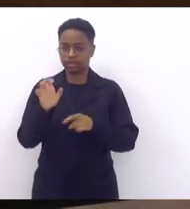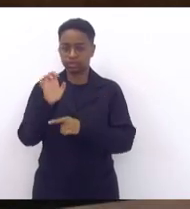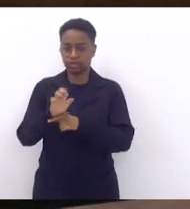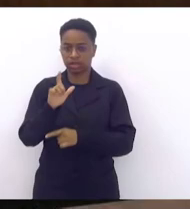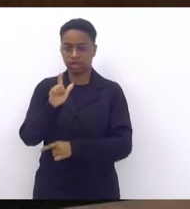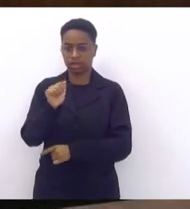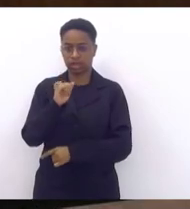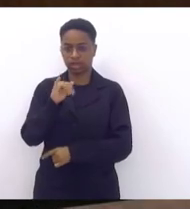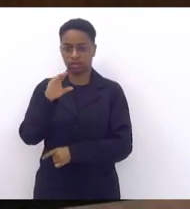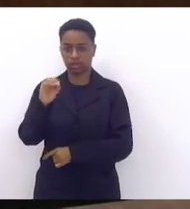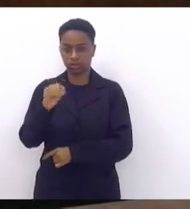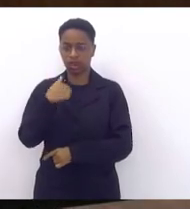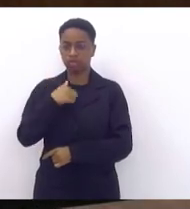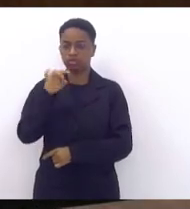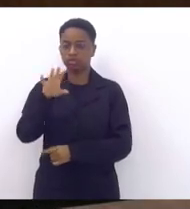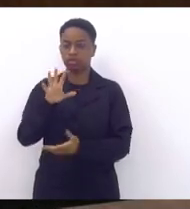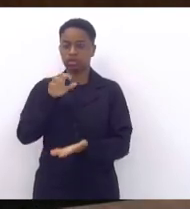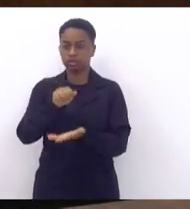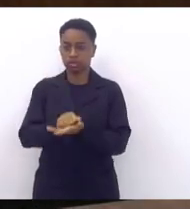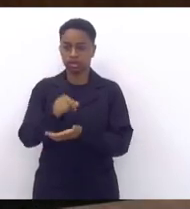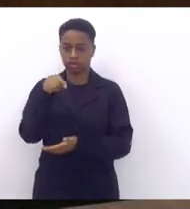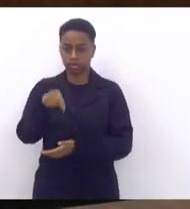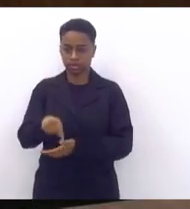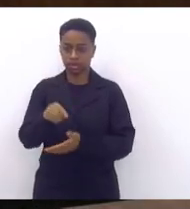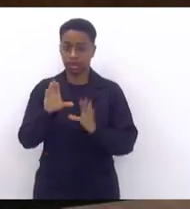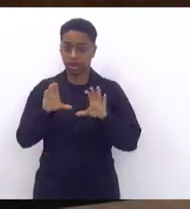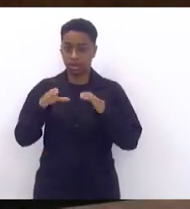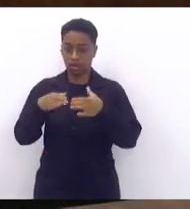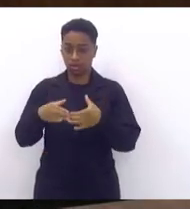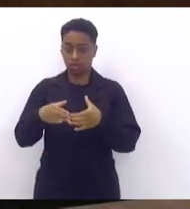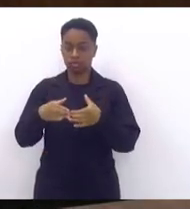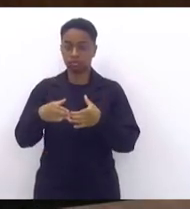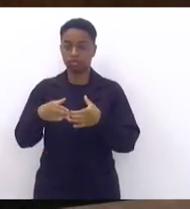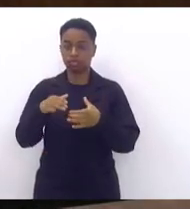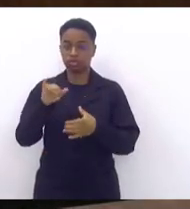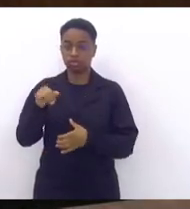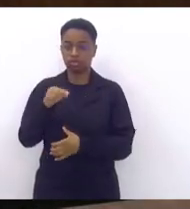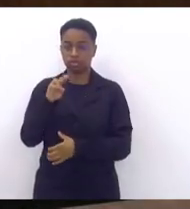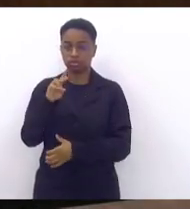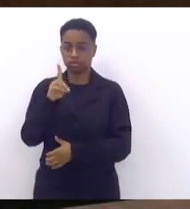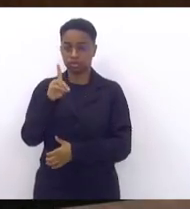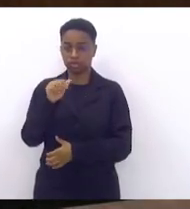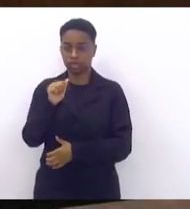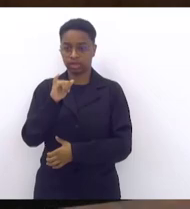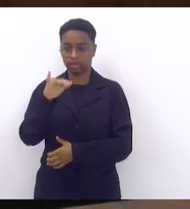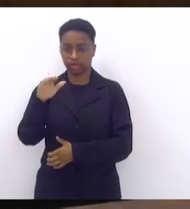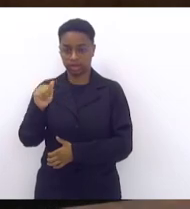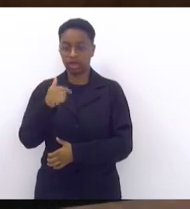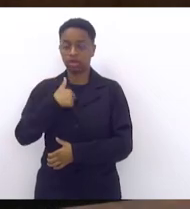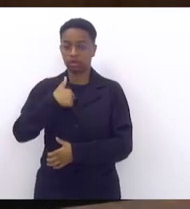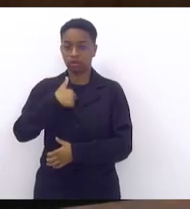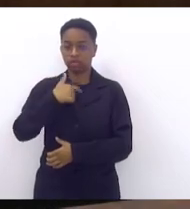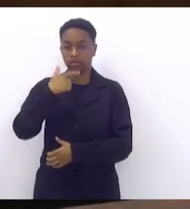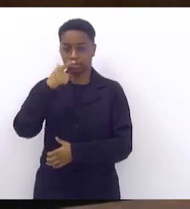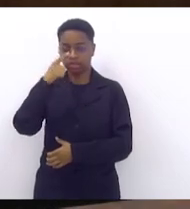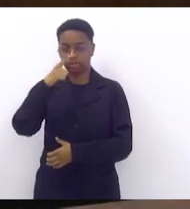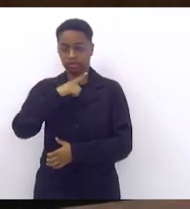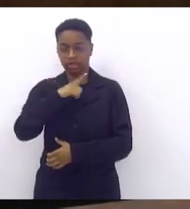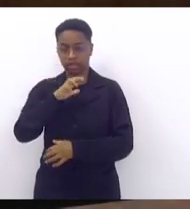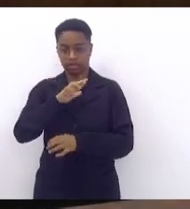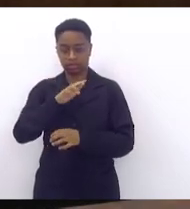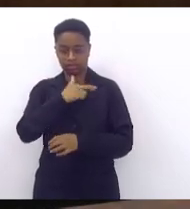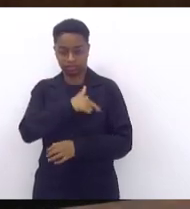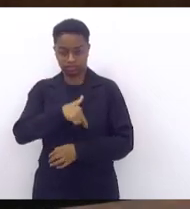queria registrar aqui para toda a comunidade judaica, todos sabem que eu sou uma mulher que professa religiosidade de matriz africana,